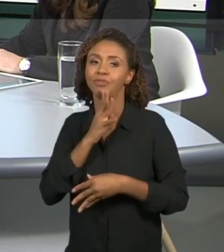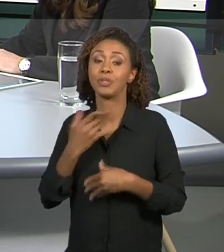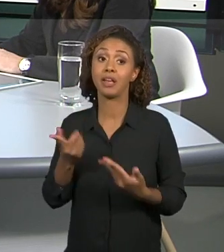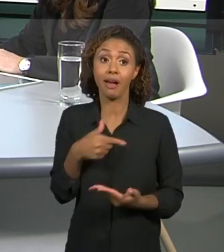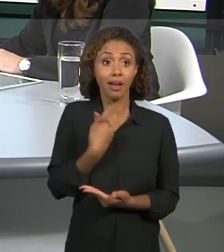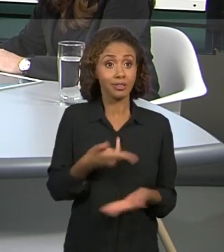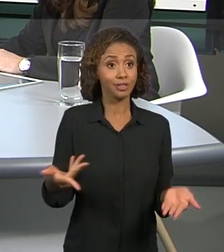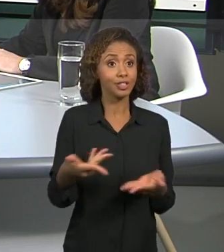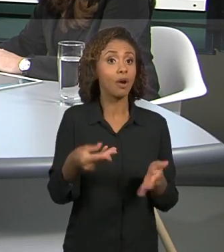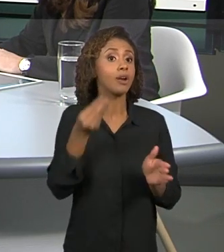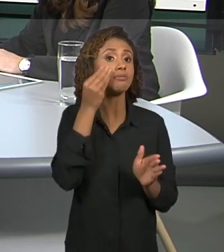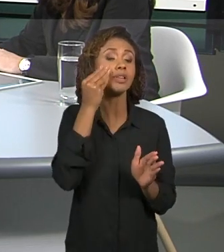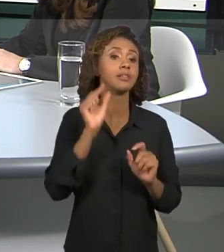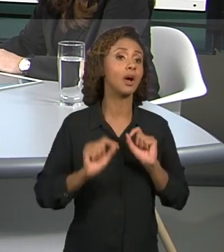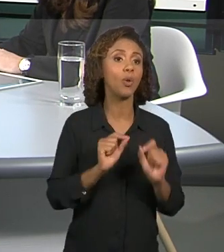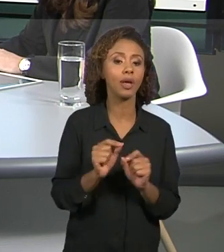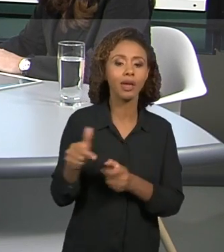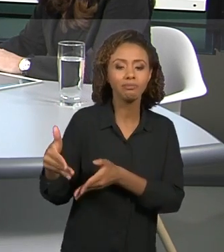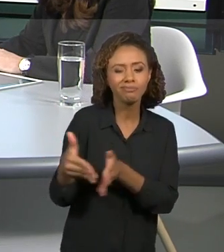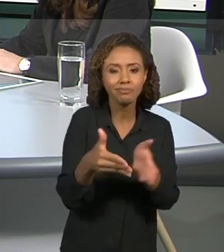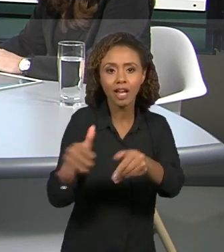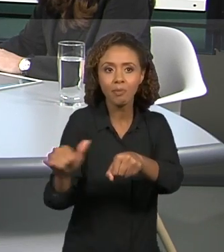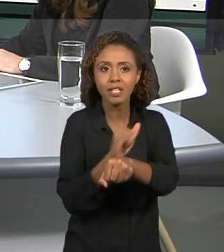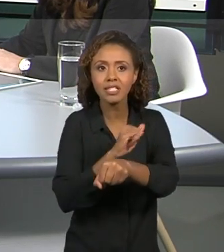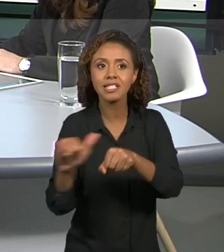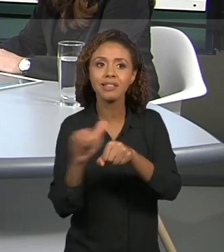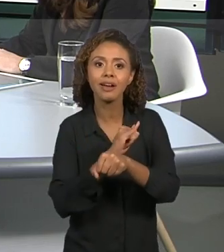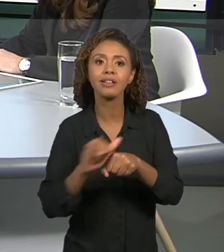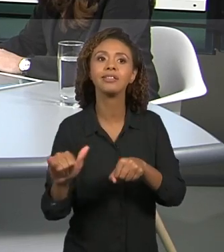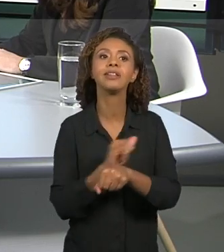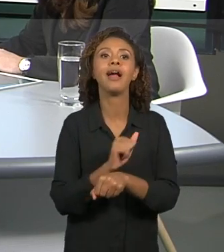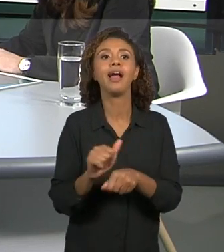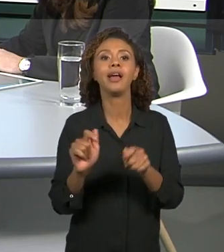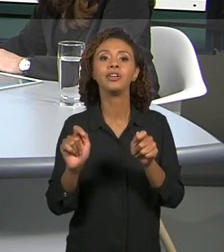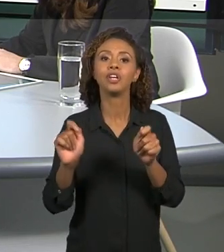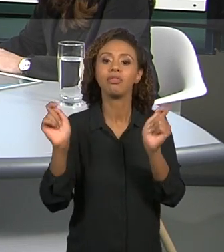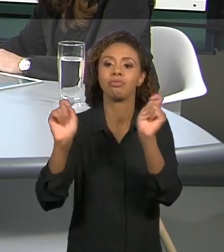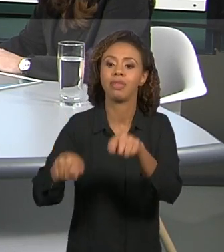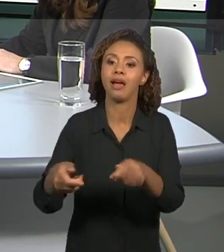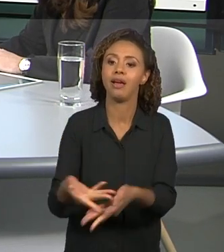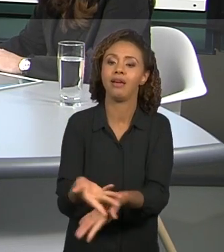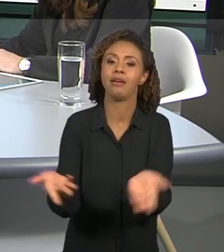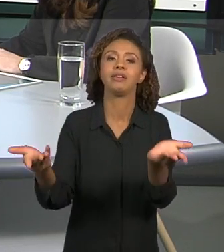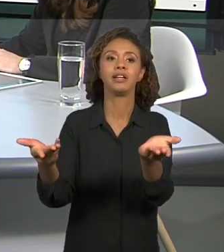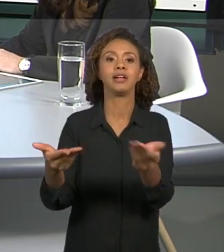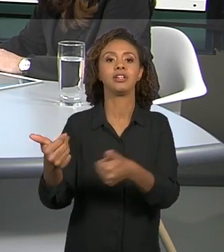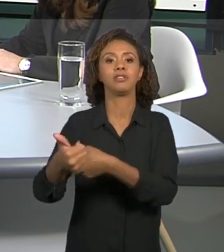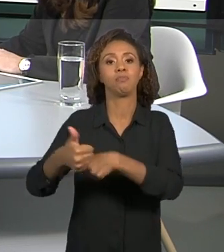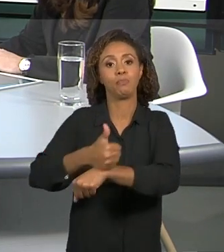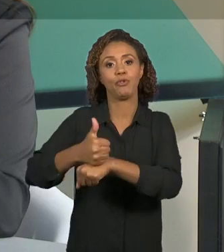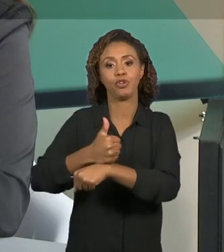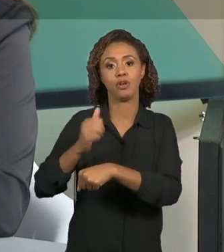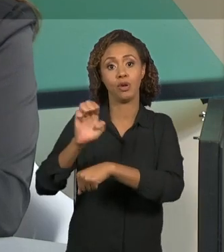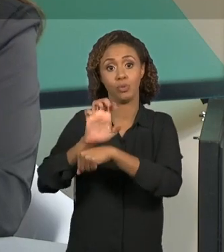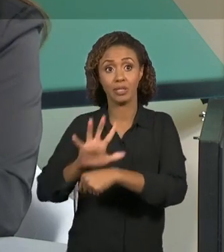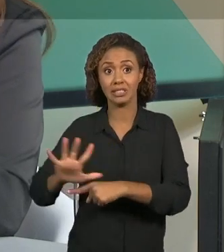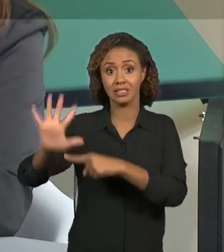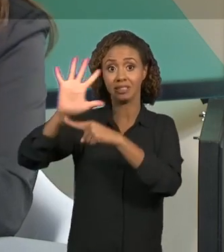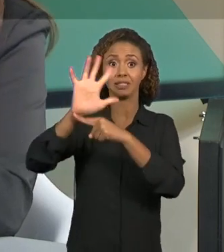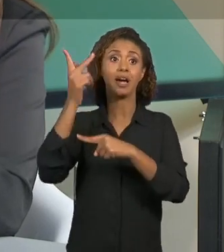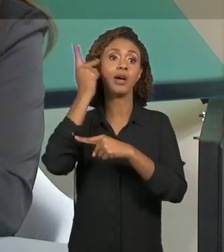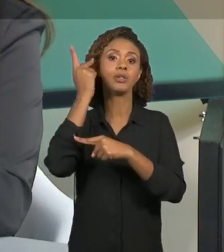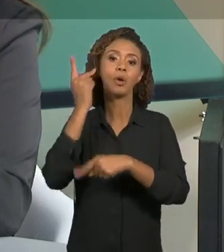caminhos para que a gente consiga melhorar e a a qualidade a capacidade do dos nossos profissionais são paulo